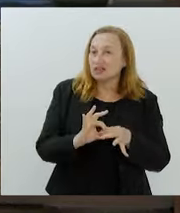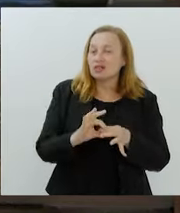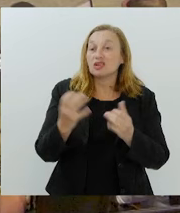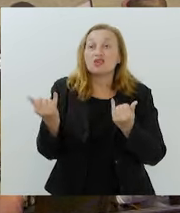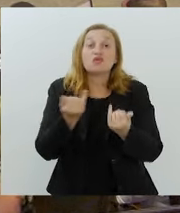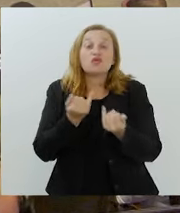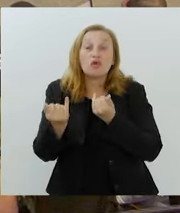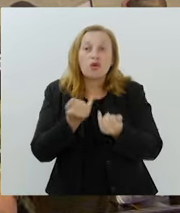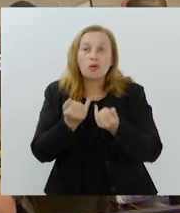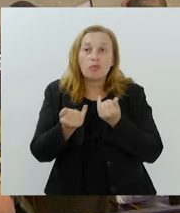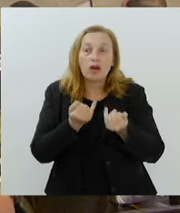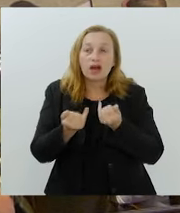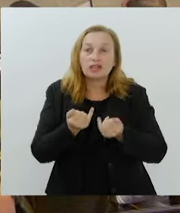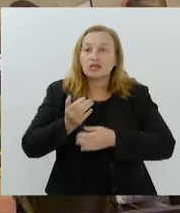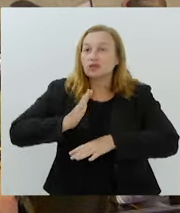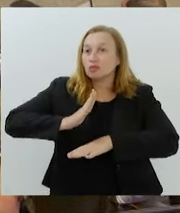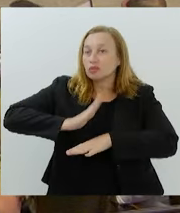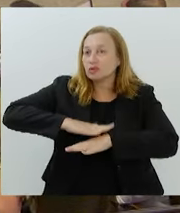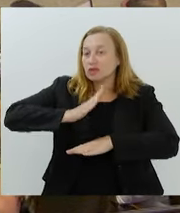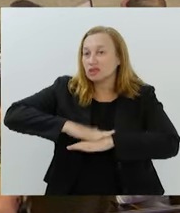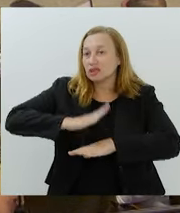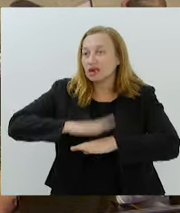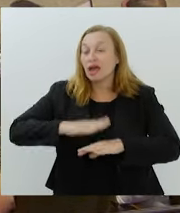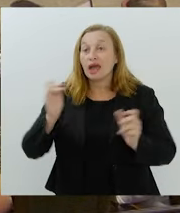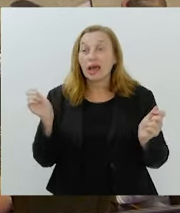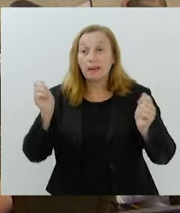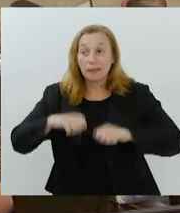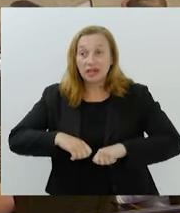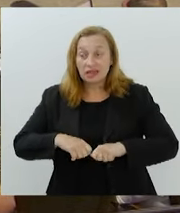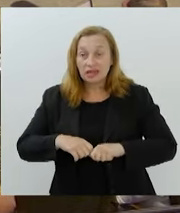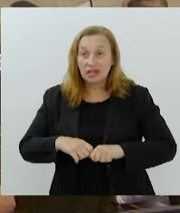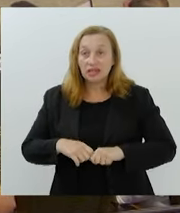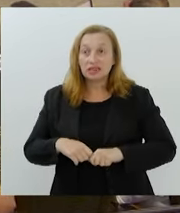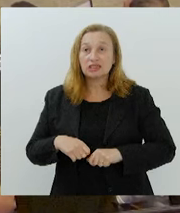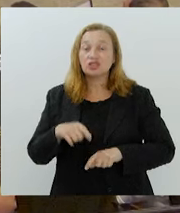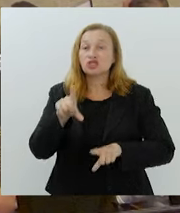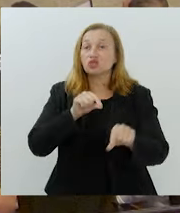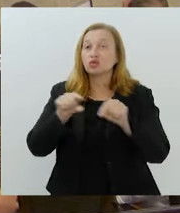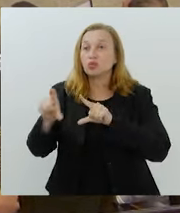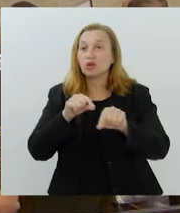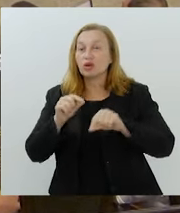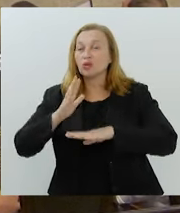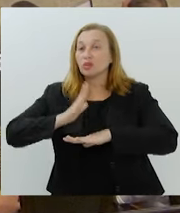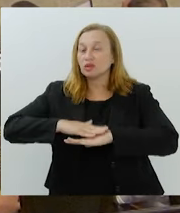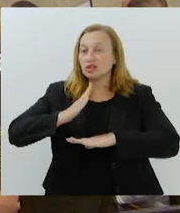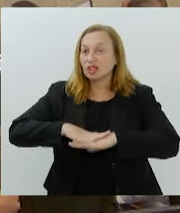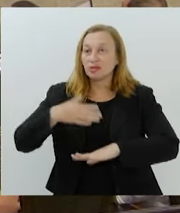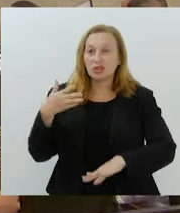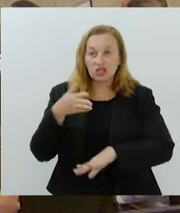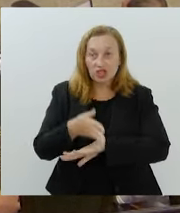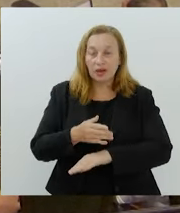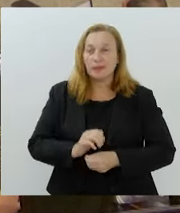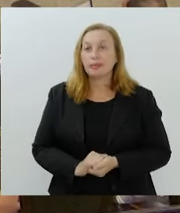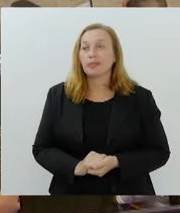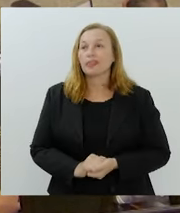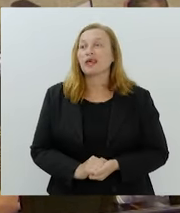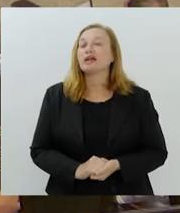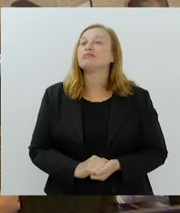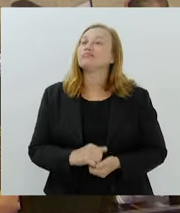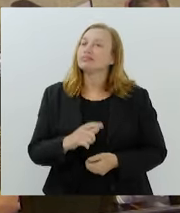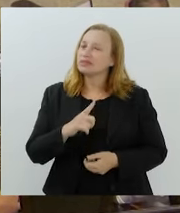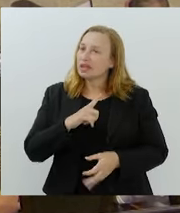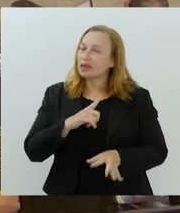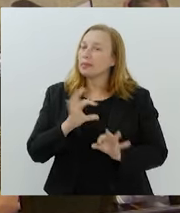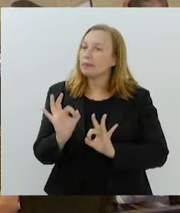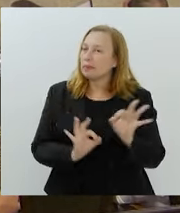informadas sobre o seu tempo e capazes de decidir sobre o tempo que vai chegar. E ele tem feito isso